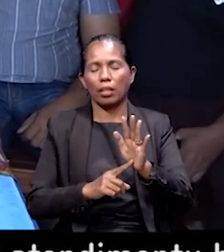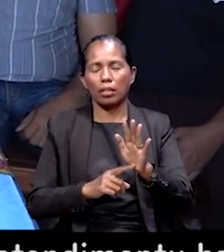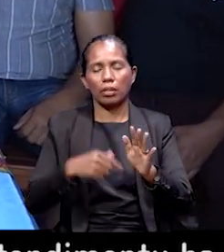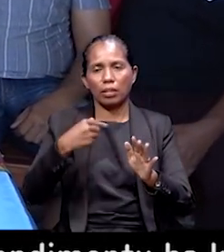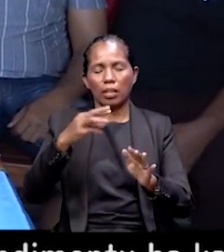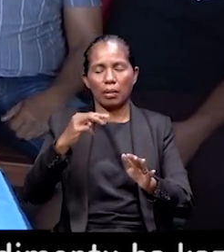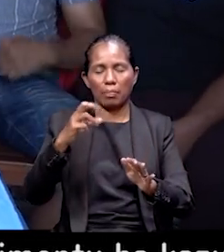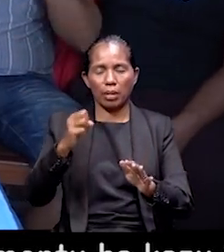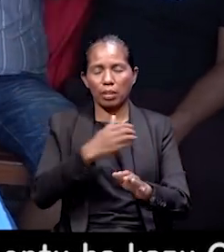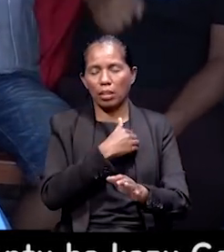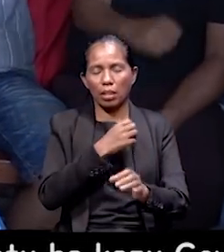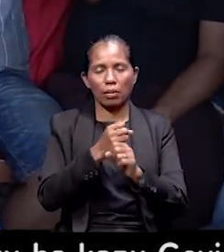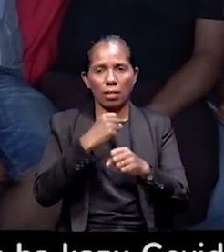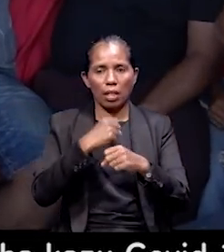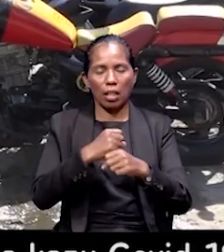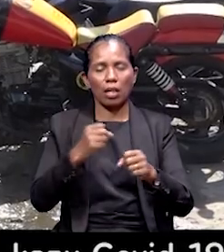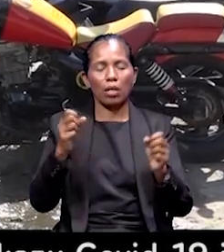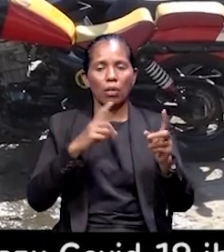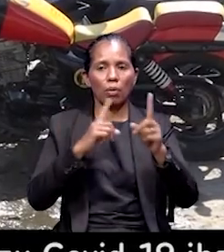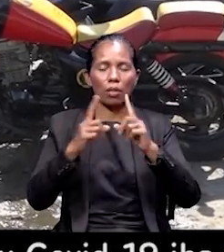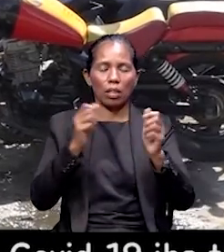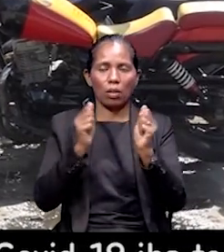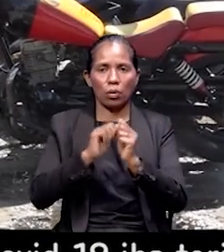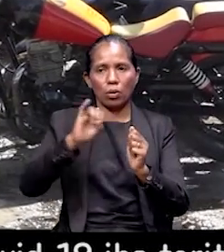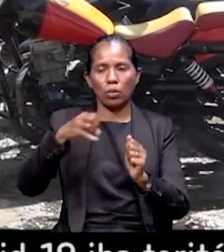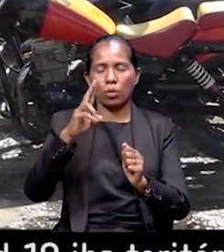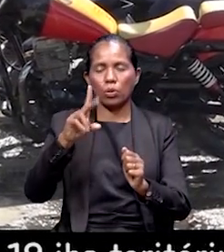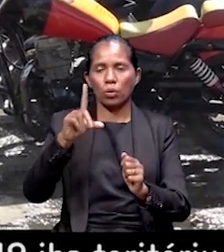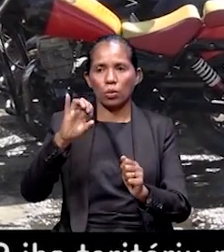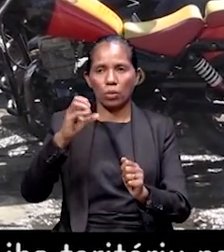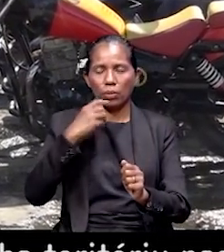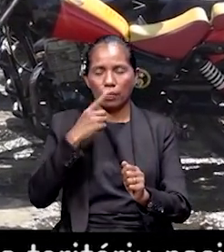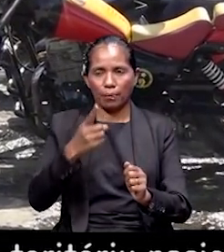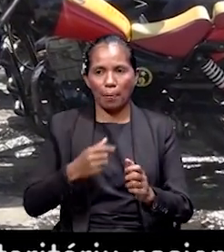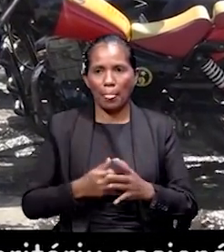kalo confirmação ho Júlio Aparicio. Agustinho da Costa, Jacinto Fuca, GMN.